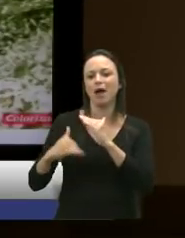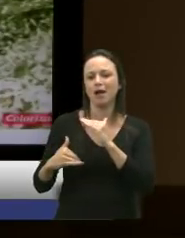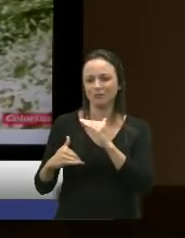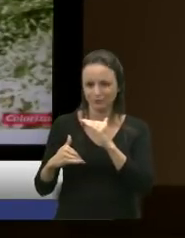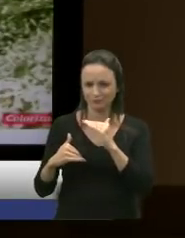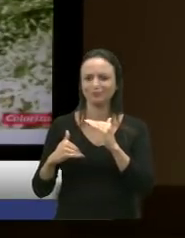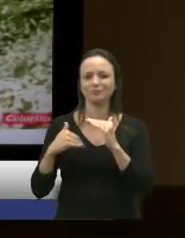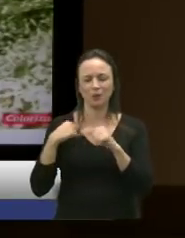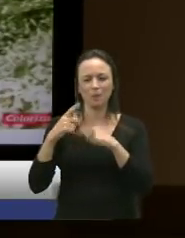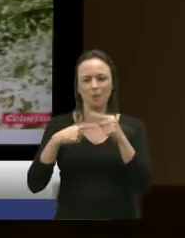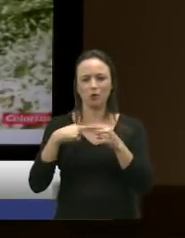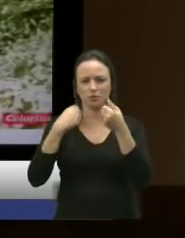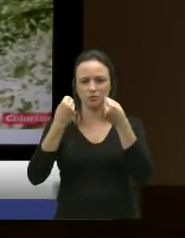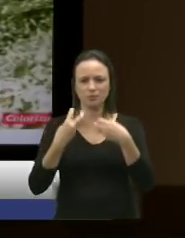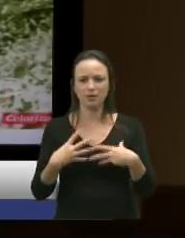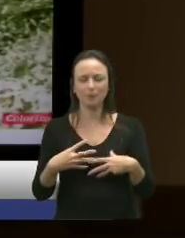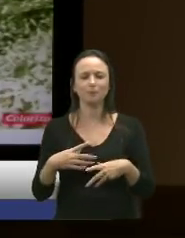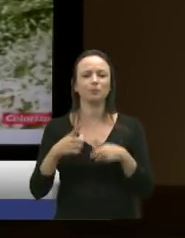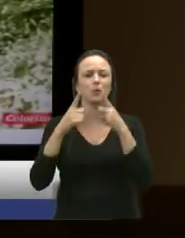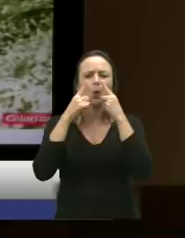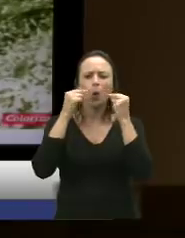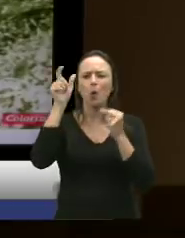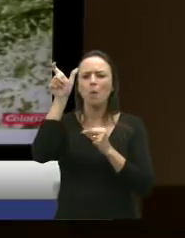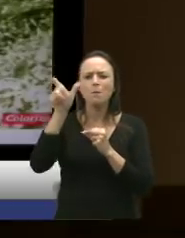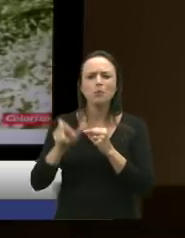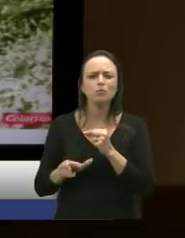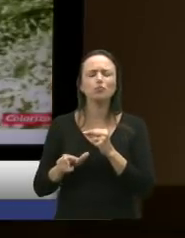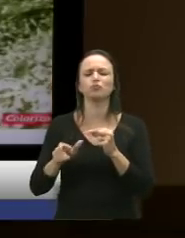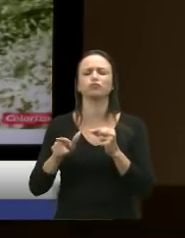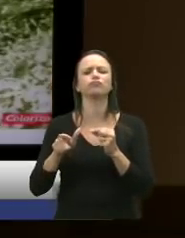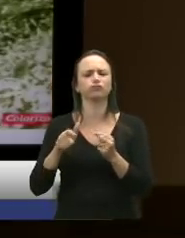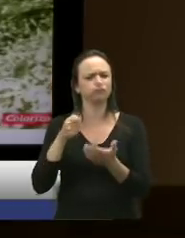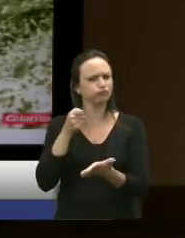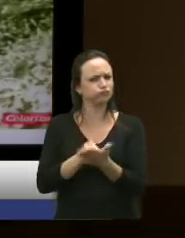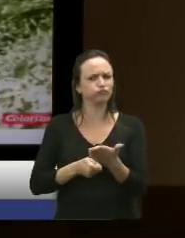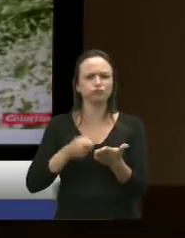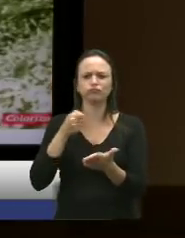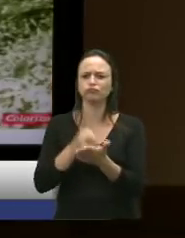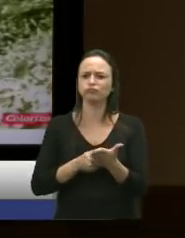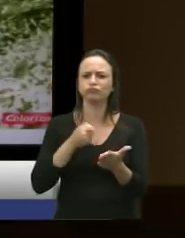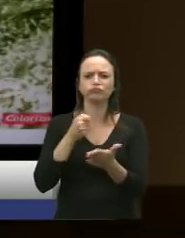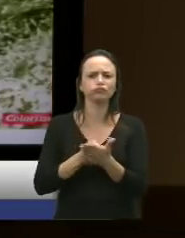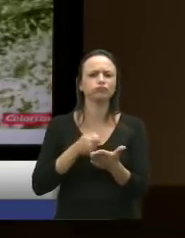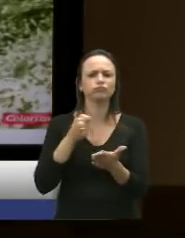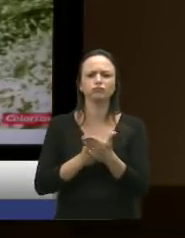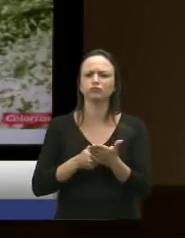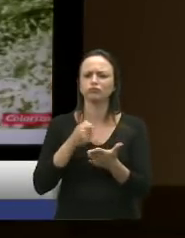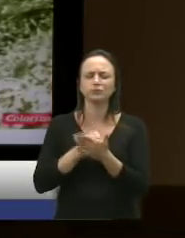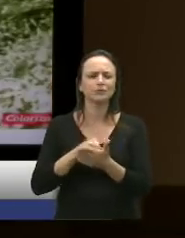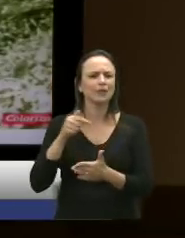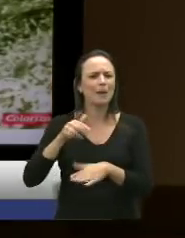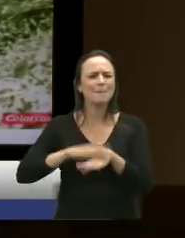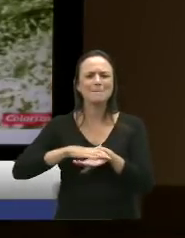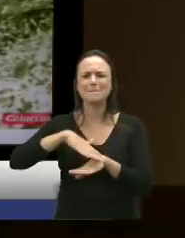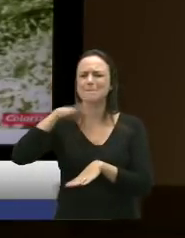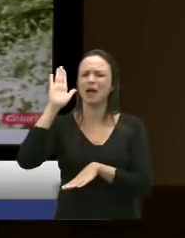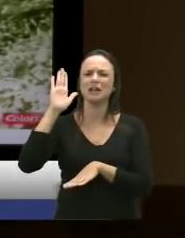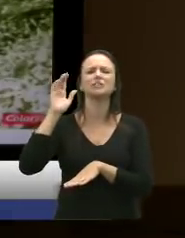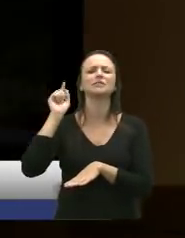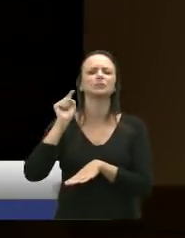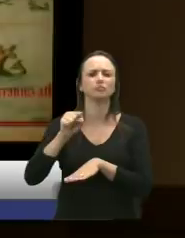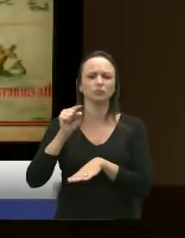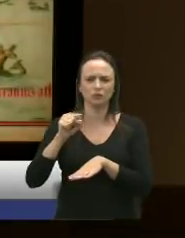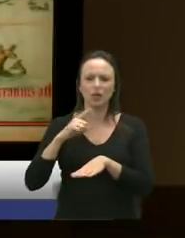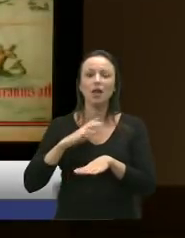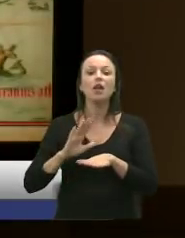Jauenses que tiveram a bravura de lutar nas mais variadas frentes. Aqui era uma das mais ferozes, o túnel da Serra